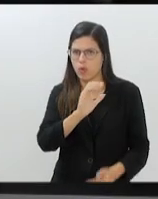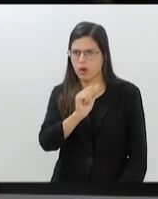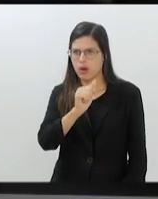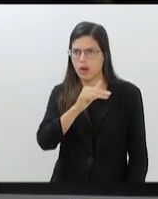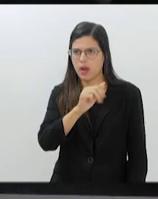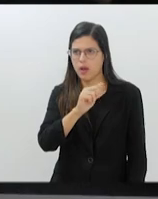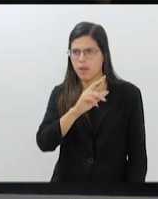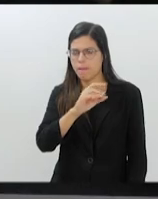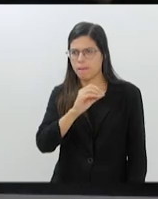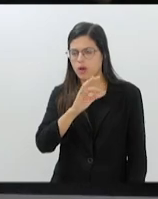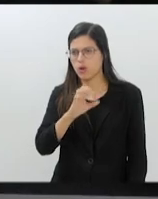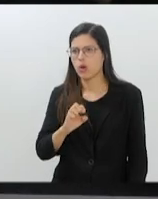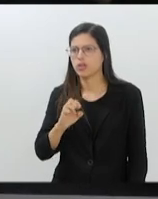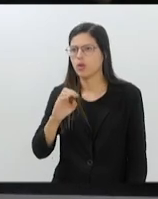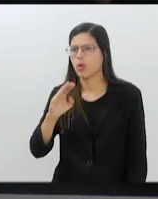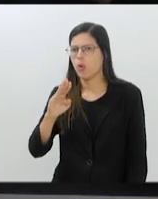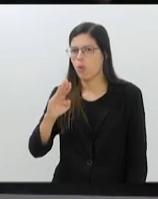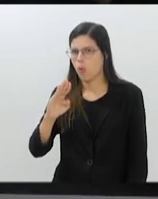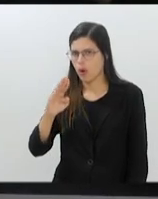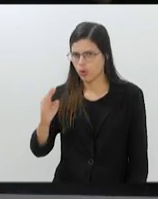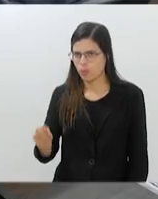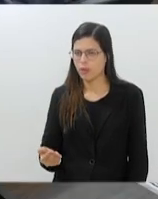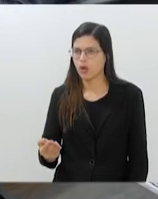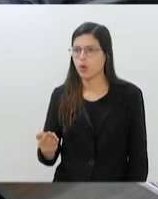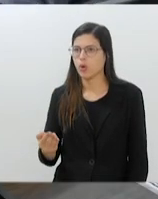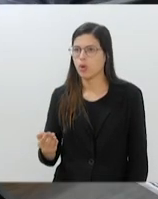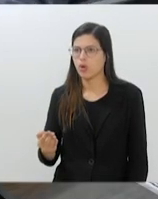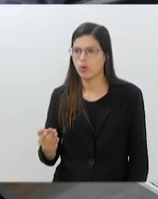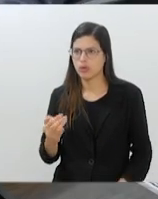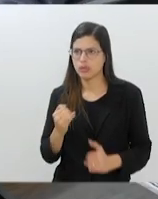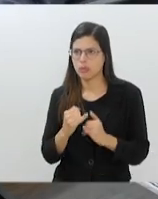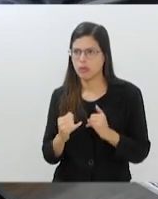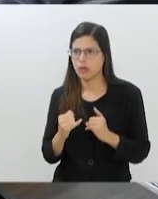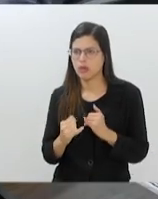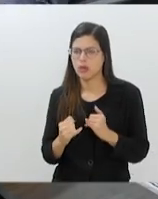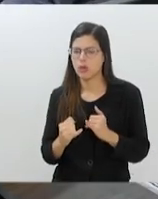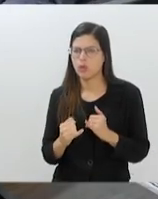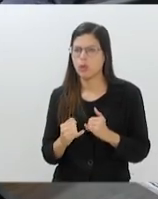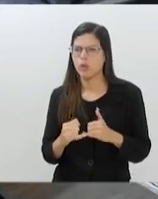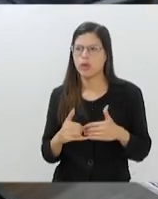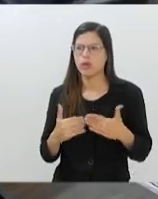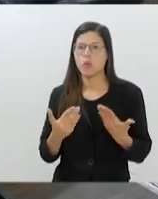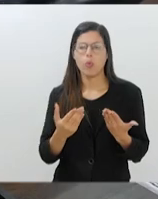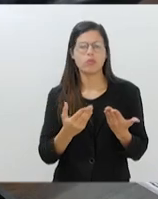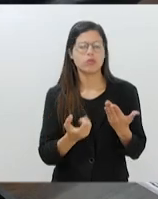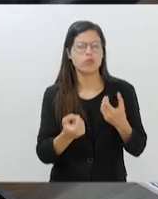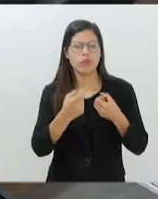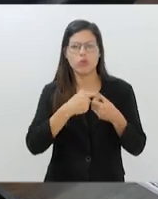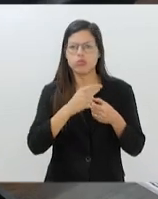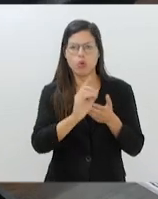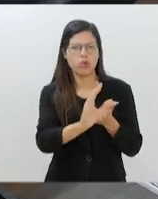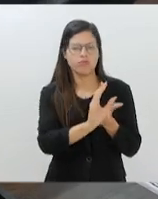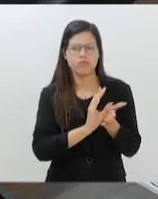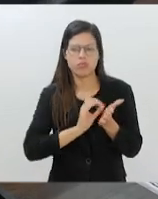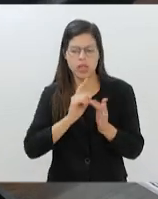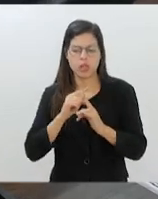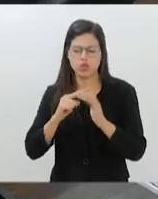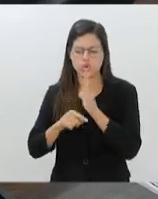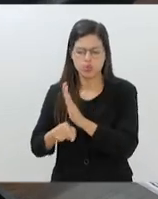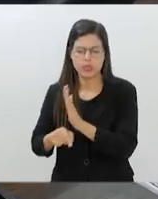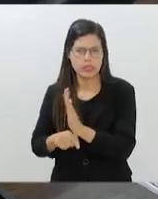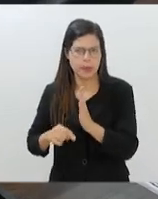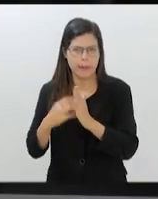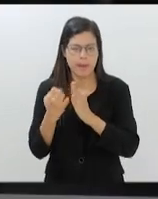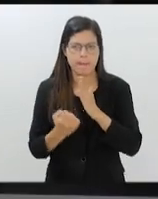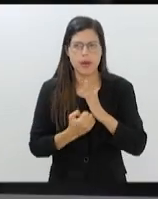4.561 952 pois não aham quanto retornou de de bônus de publicitário em valores